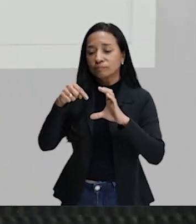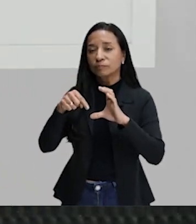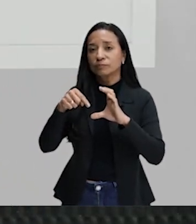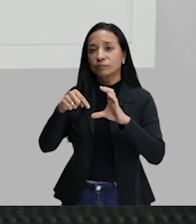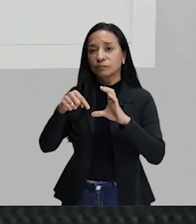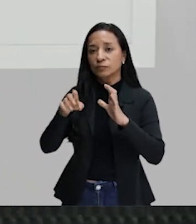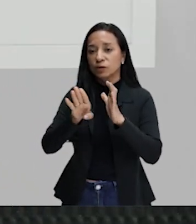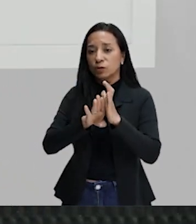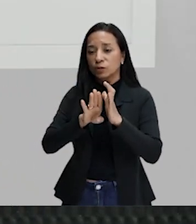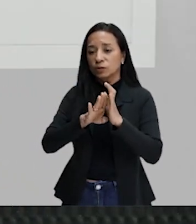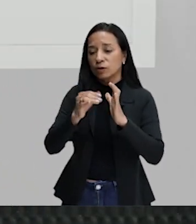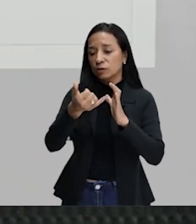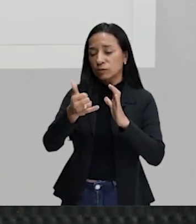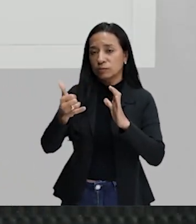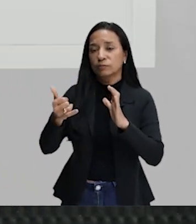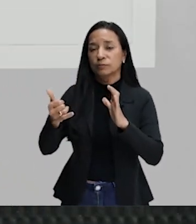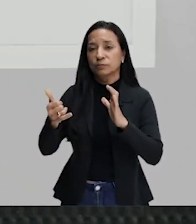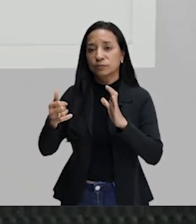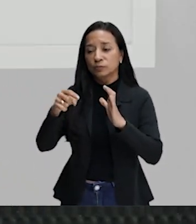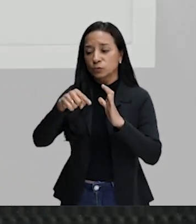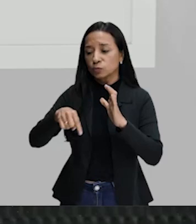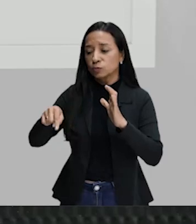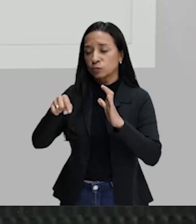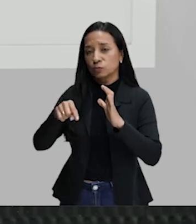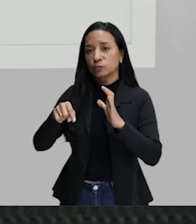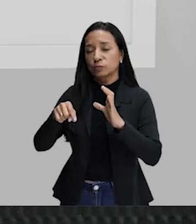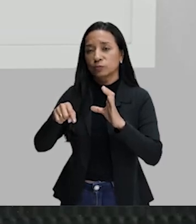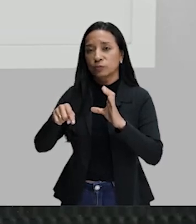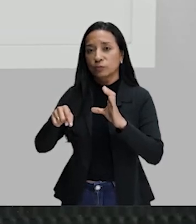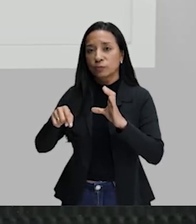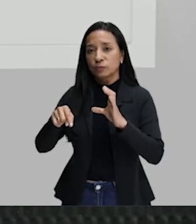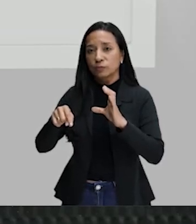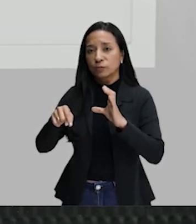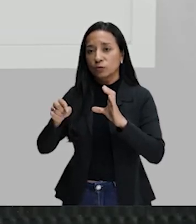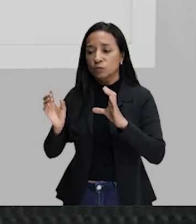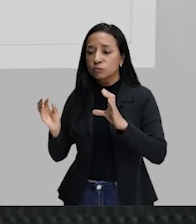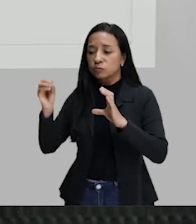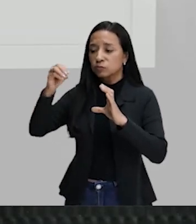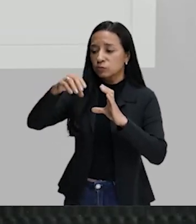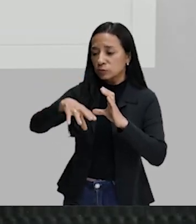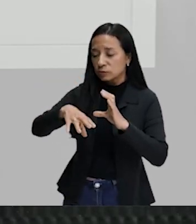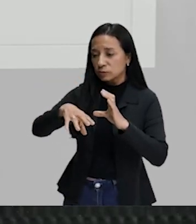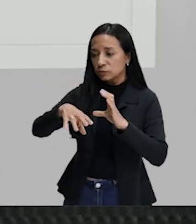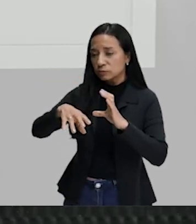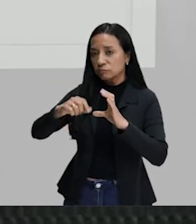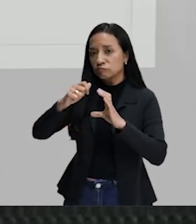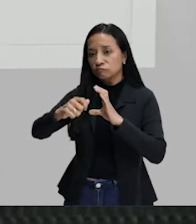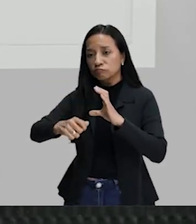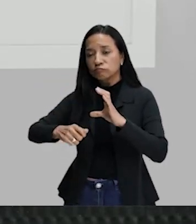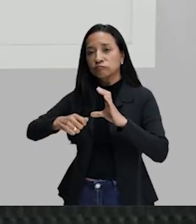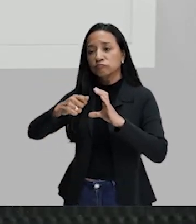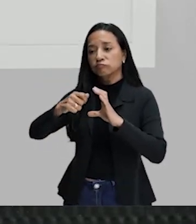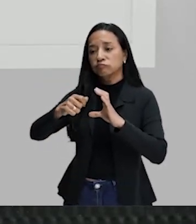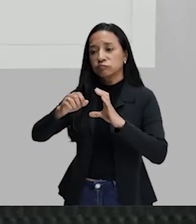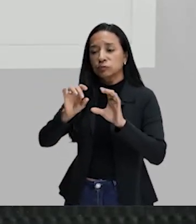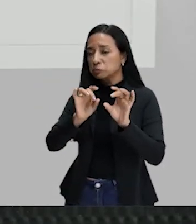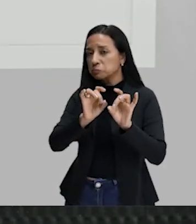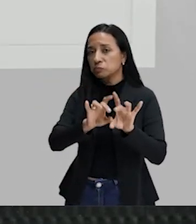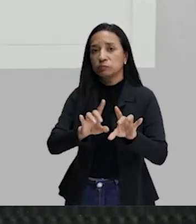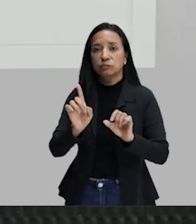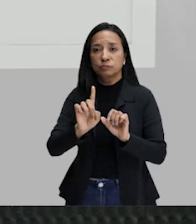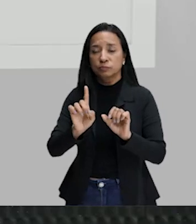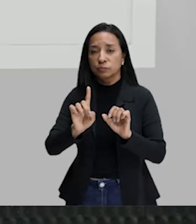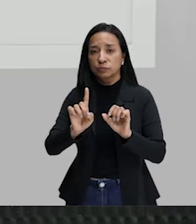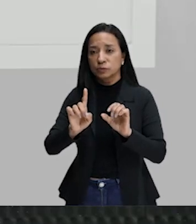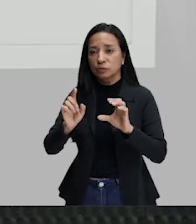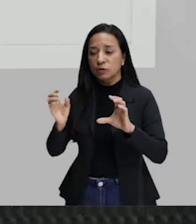ela chegue a esse campo magnético, ela foi ali jogada, tá ok? Então ela não foi abandonada. Então